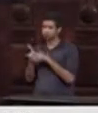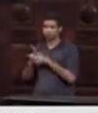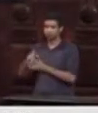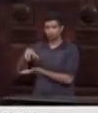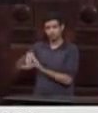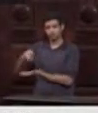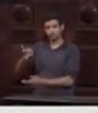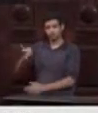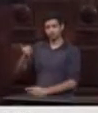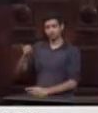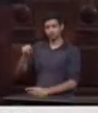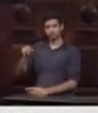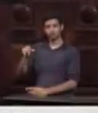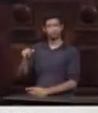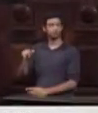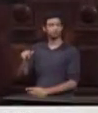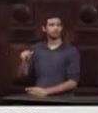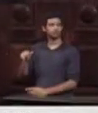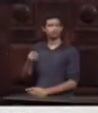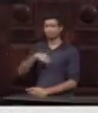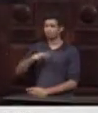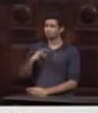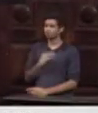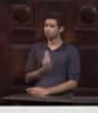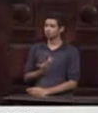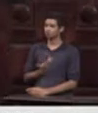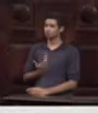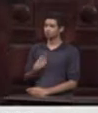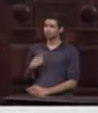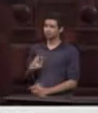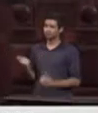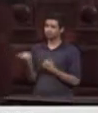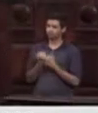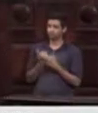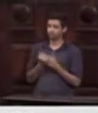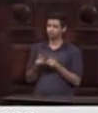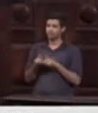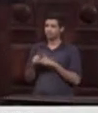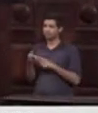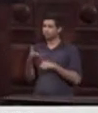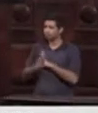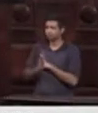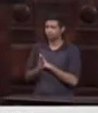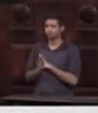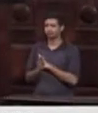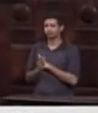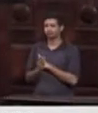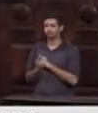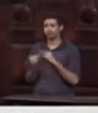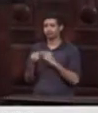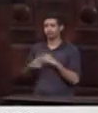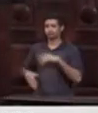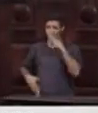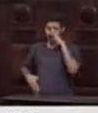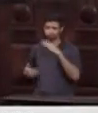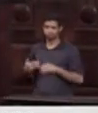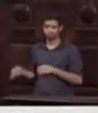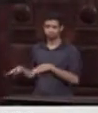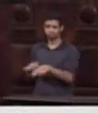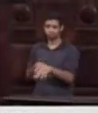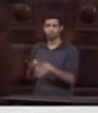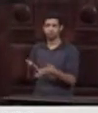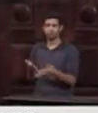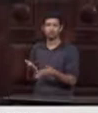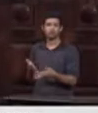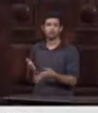metropolitana. Todos nós clamamos pelo apoio e pela intervenção e a participação das forças federais aqui no Rio. Mas